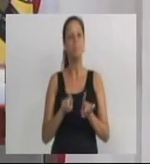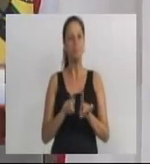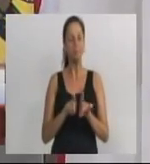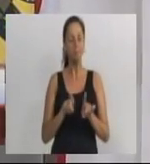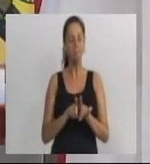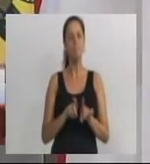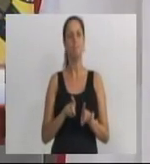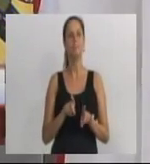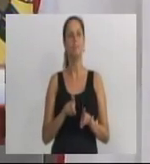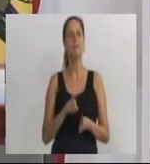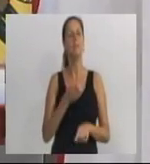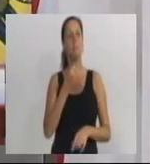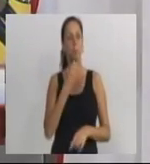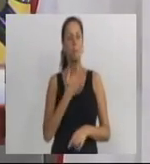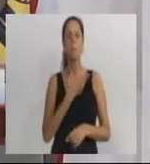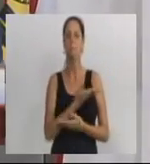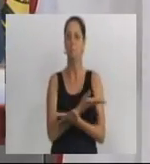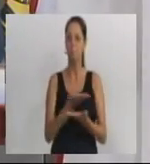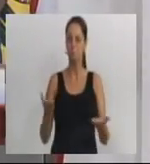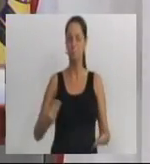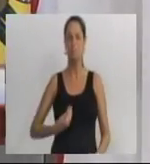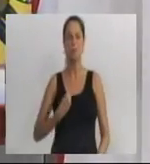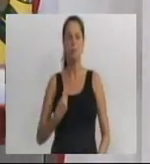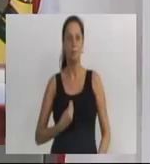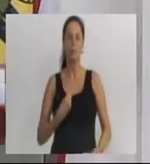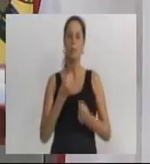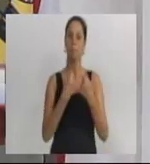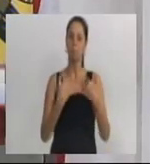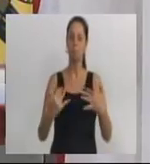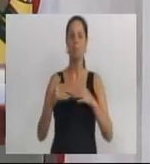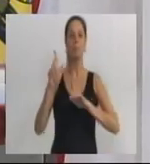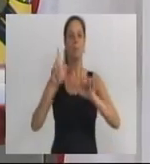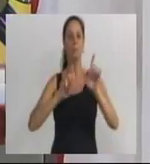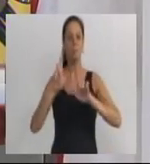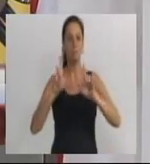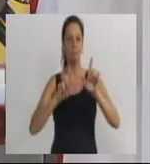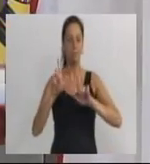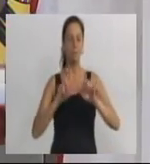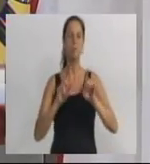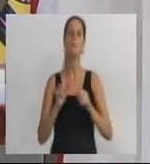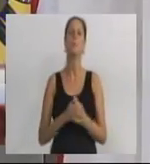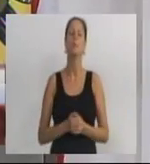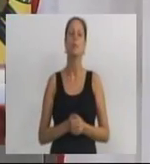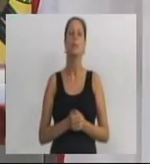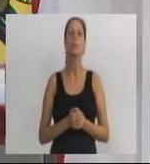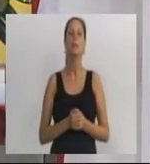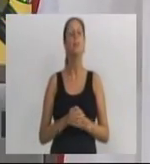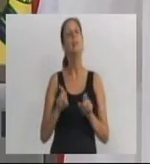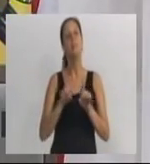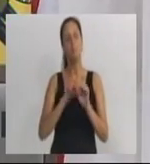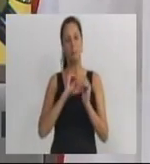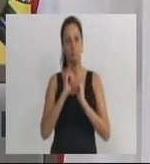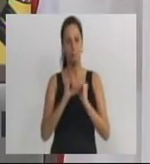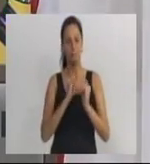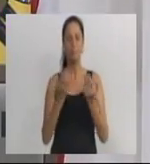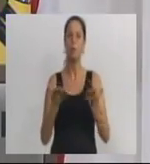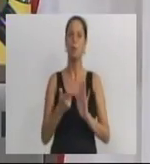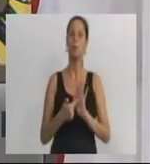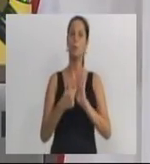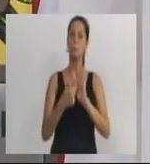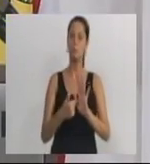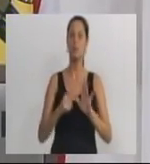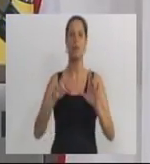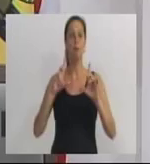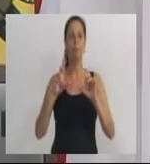também, Arlete, todos os demais aqui no plenário, que nos acompanham também através da TVL, internautas. Quero iniciar com as fotos, Ari, da visita que fiz lá na rua